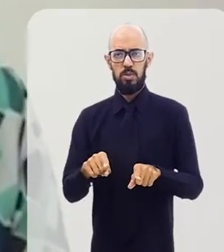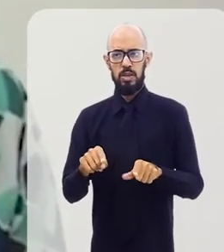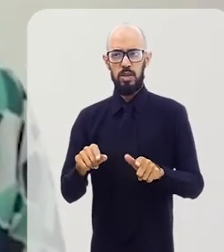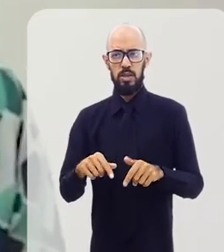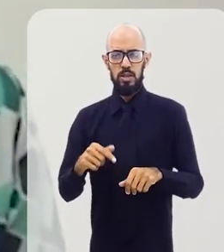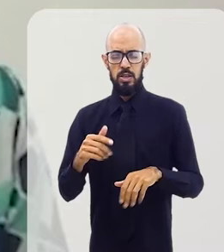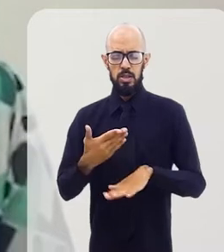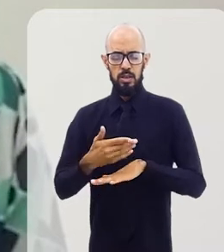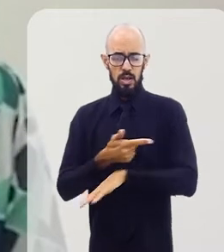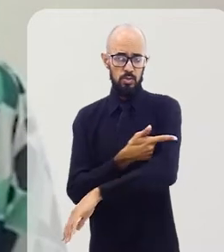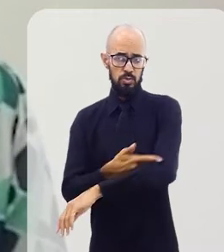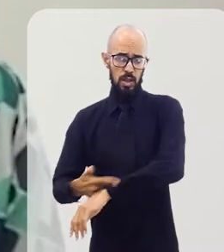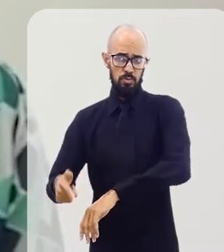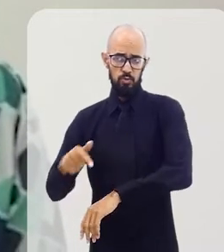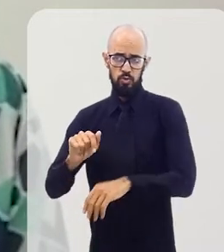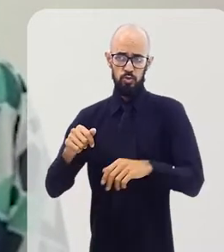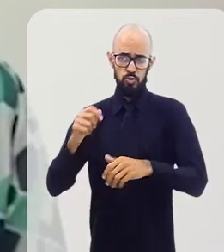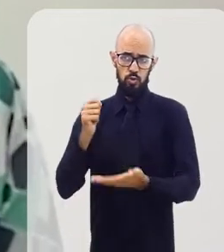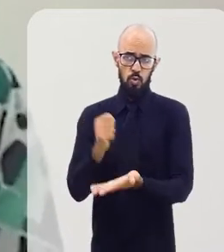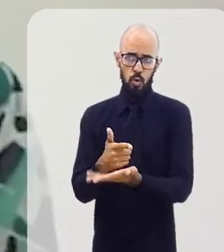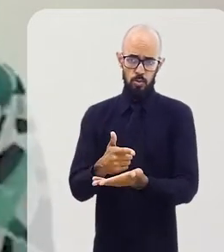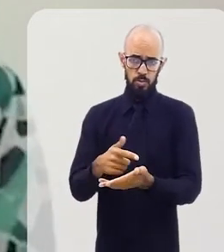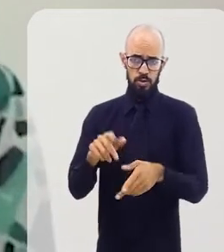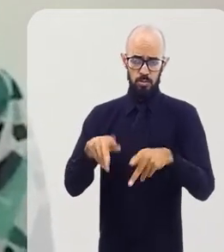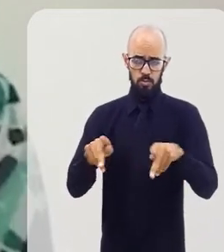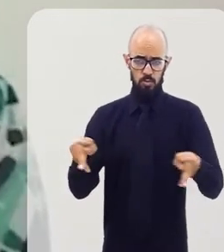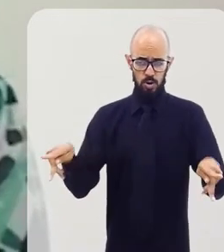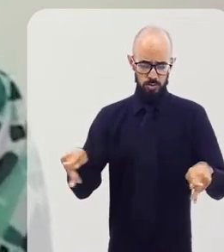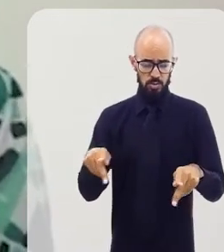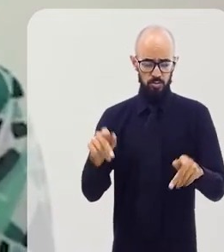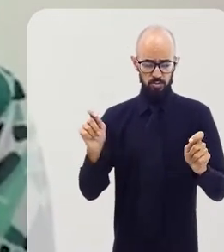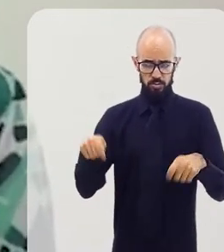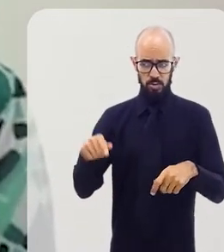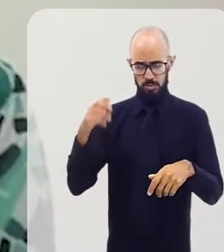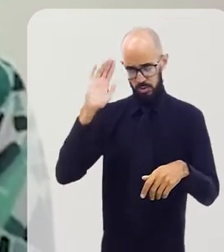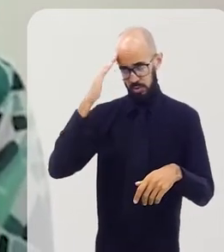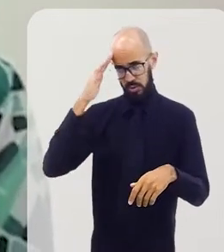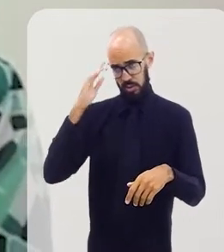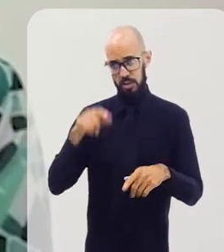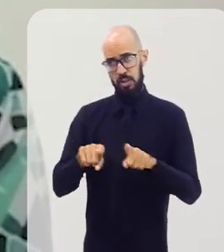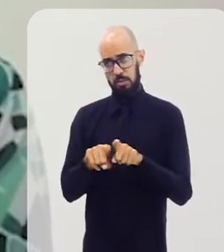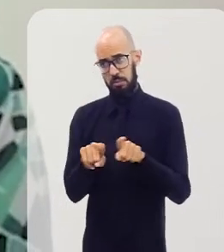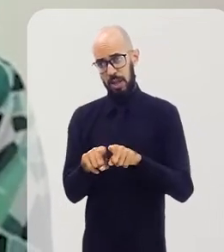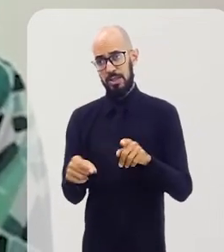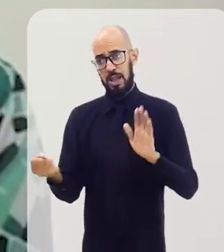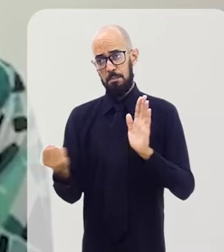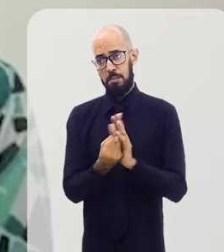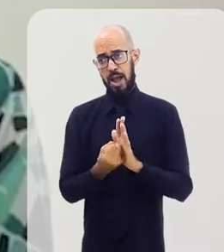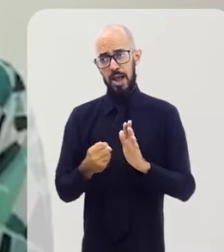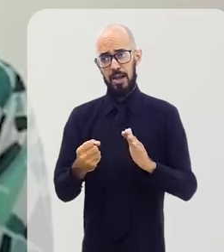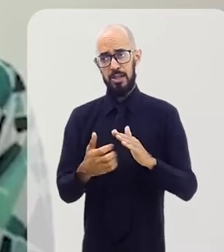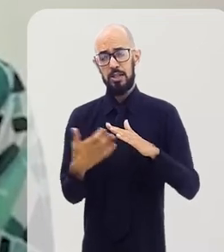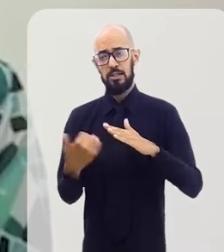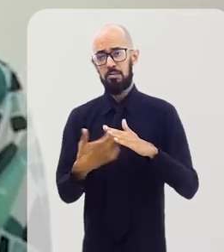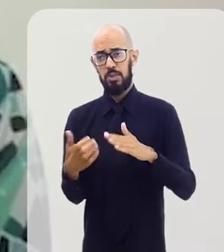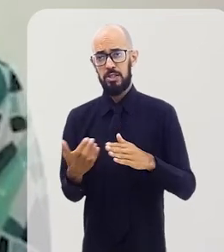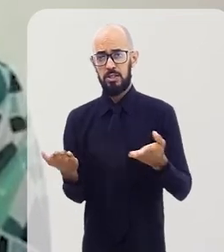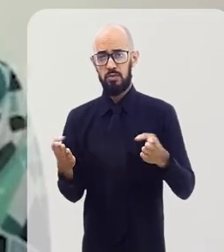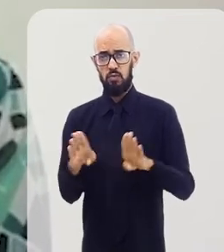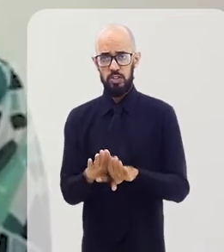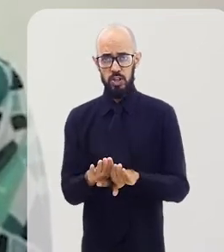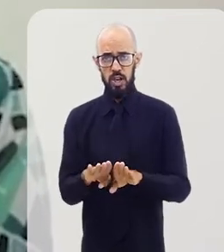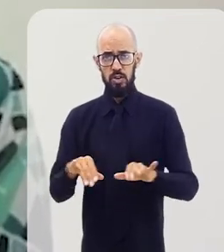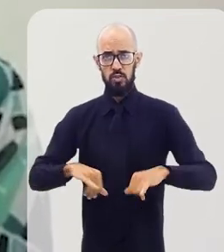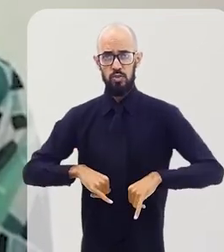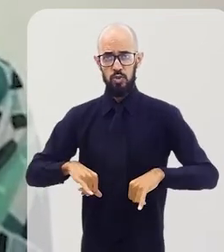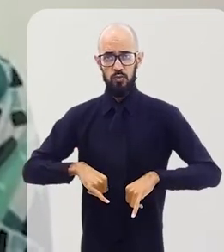nos hábitos de consumo da população, junto com esse impacto econômico, nas empresas, né, que muitas fecharam,